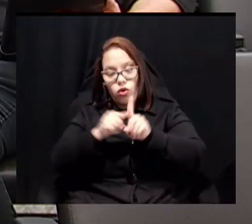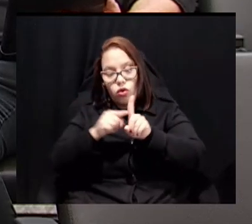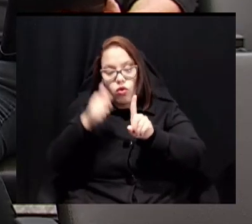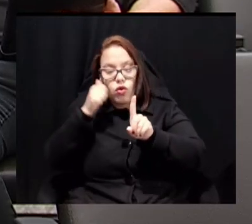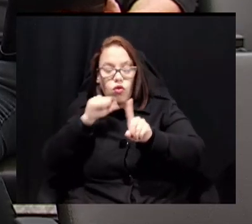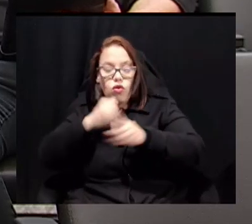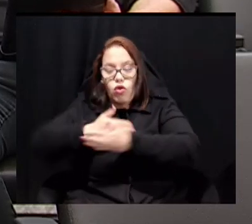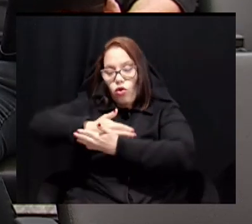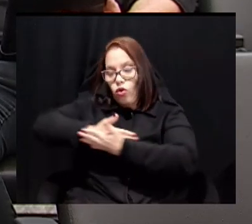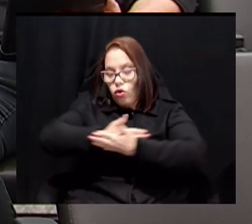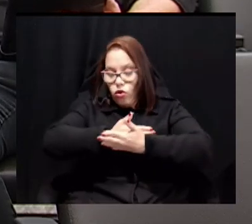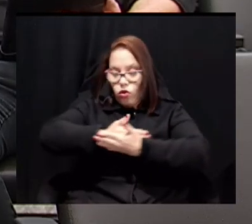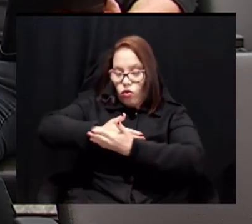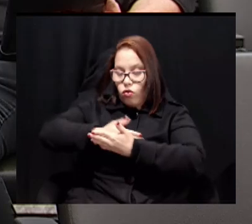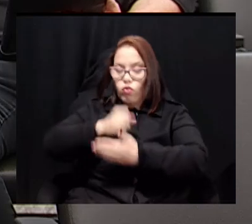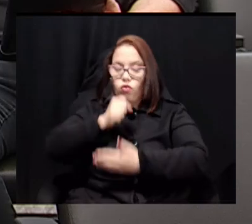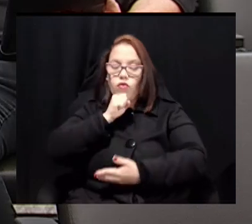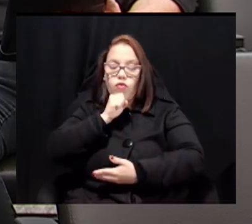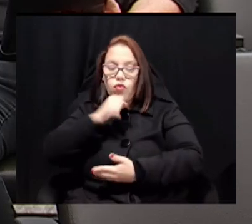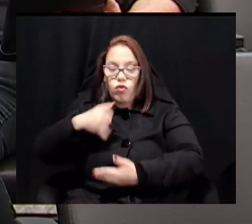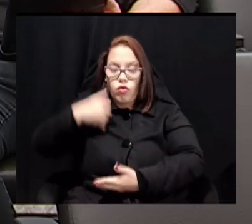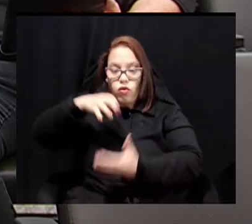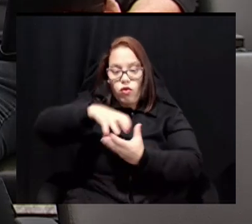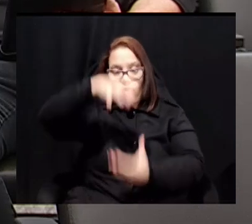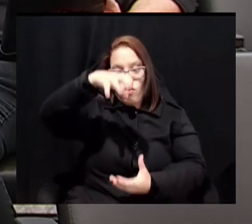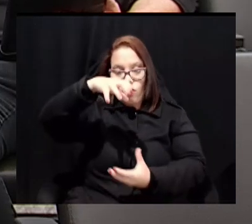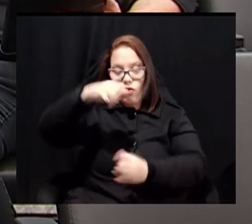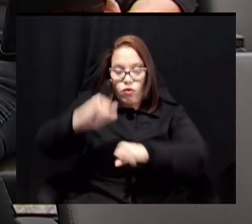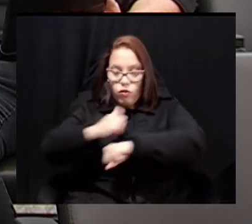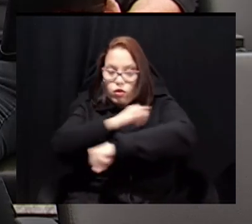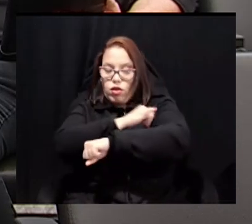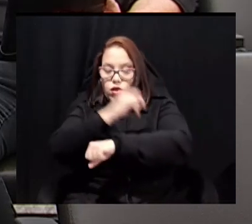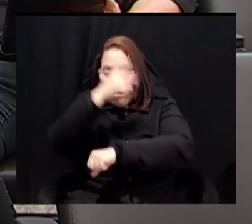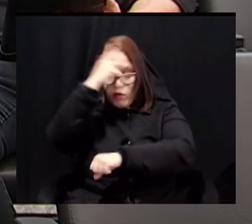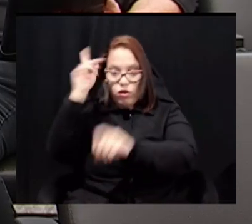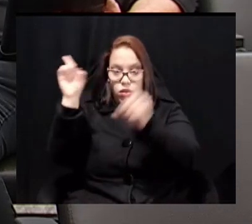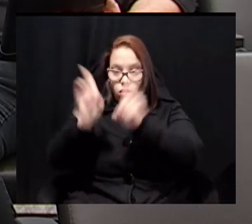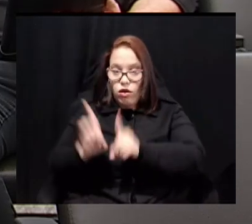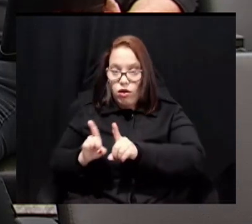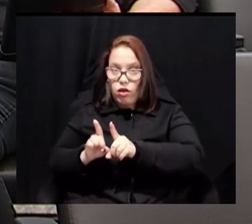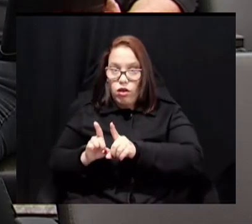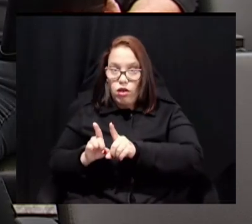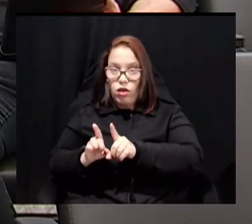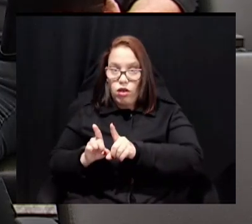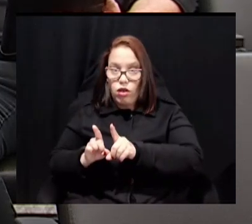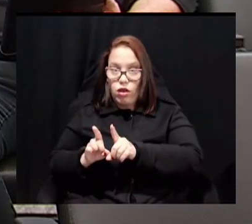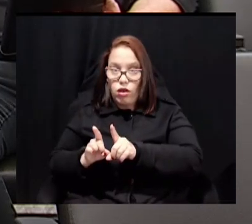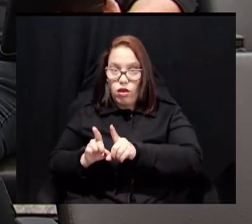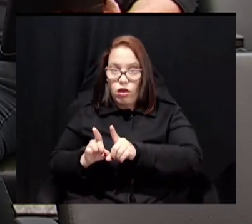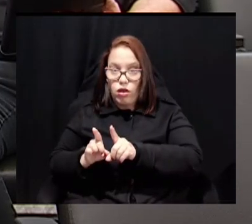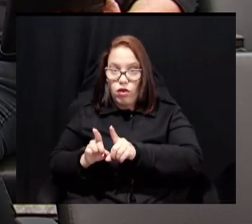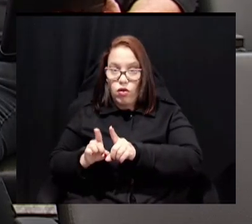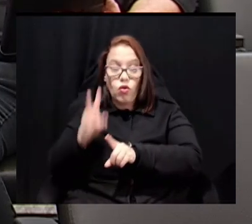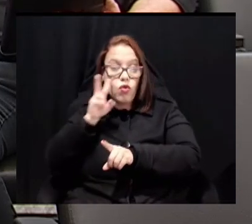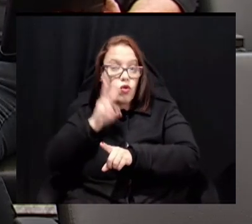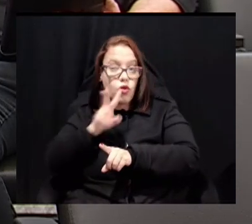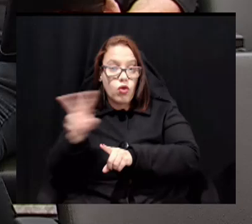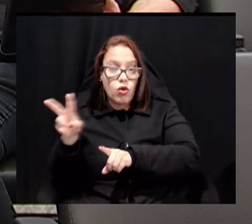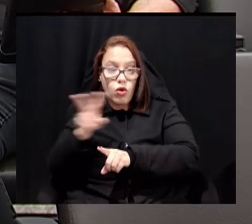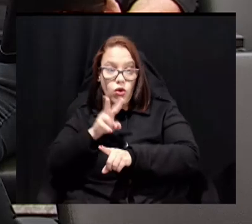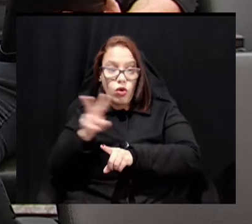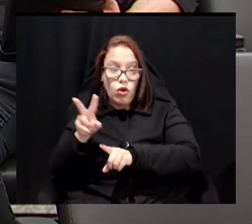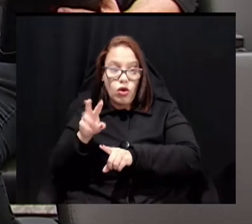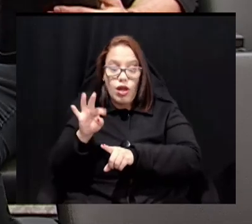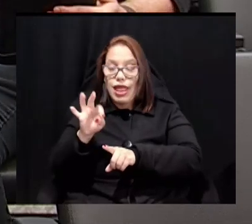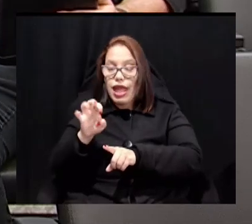colo, idosos e obesos, pessoas com deficiência ou mobilidade reduzida, pessoas com deficiência visual e pessoas com TEA,